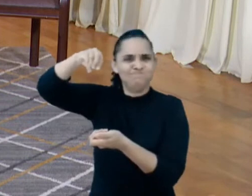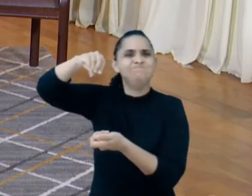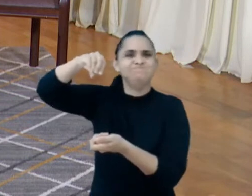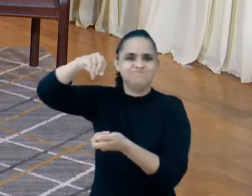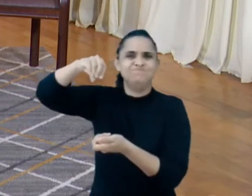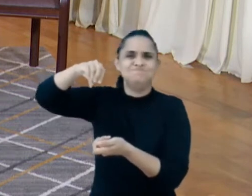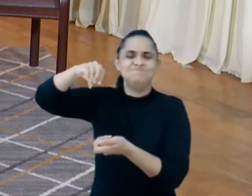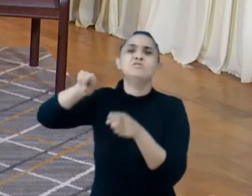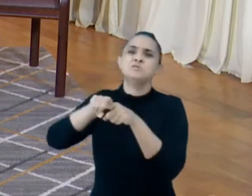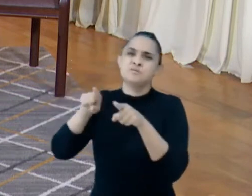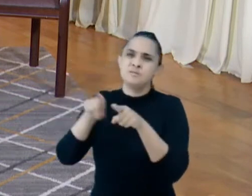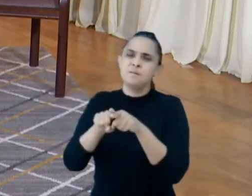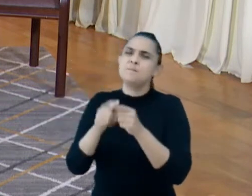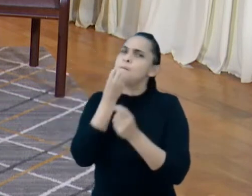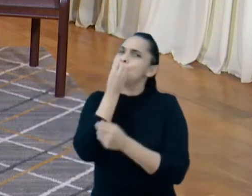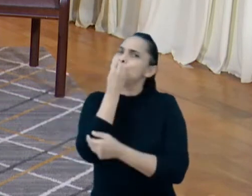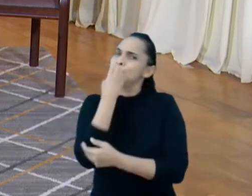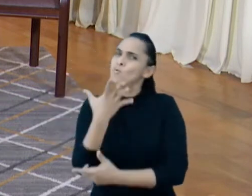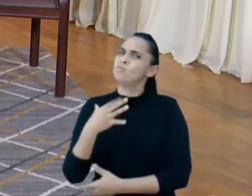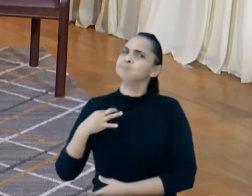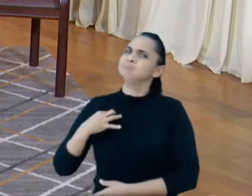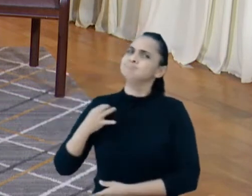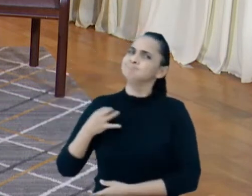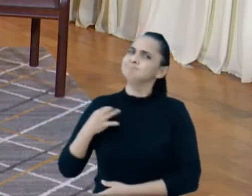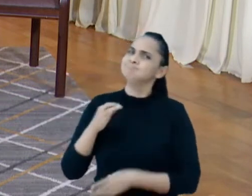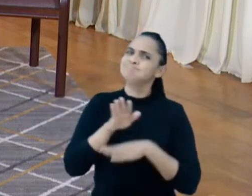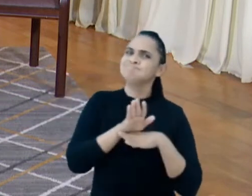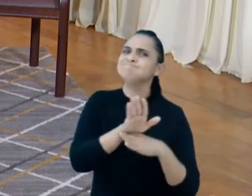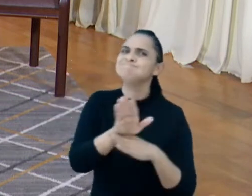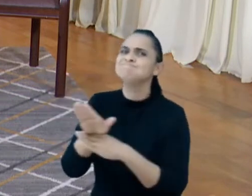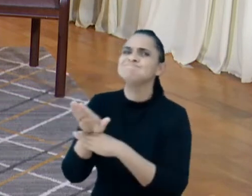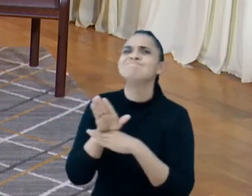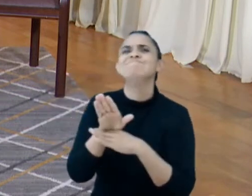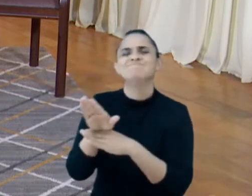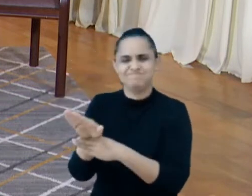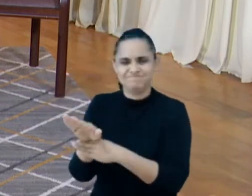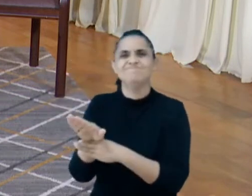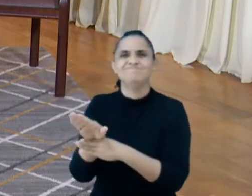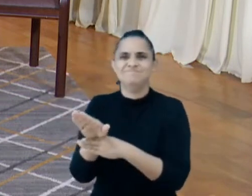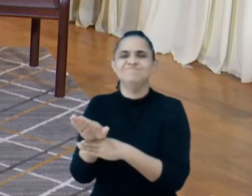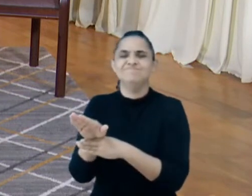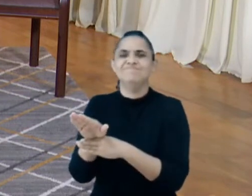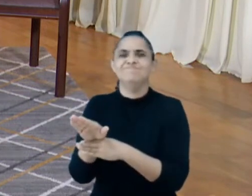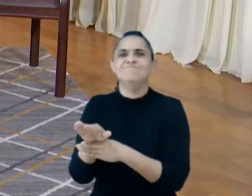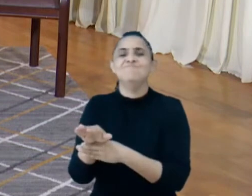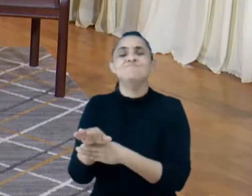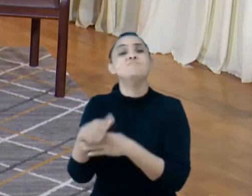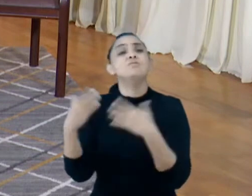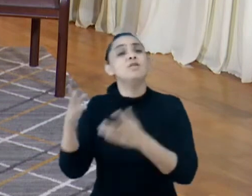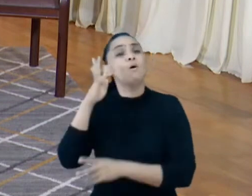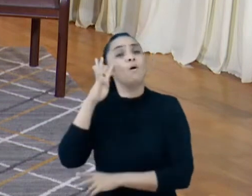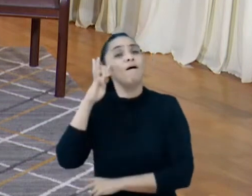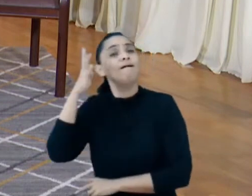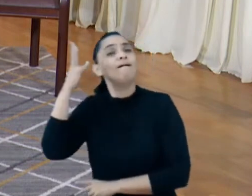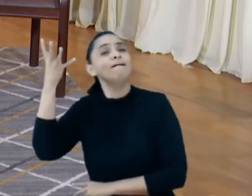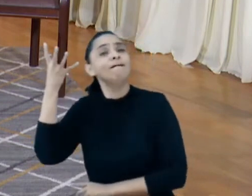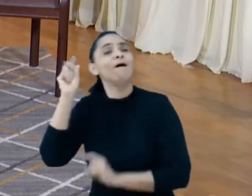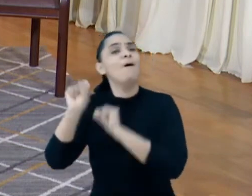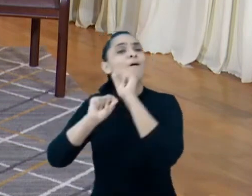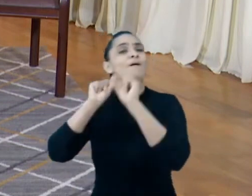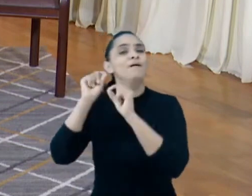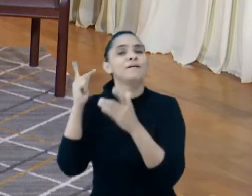através da sua boa vontade para com as coisas de Deus. O resultado da ação daqueles